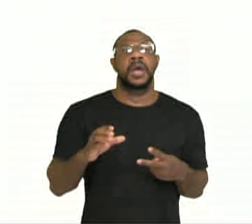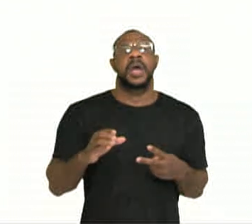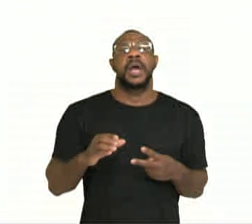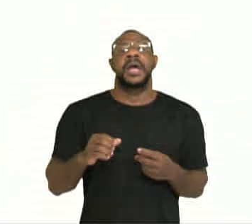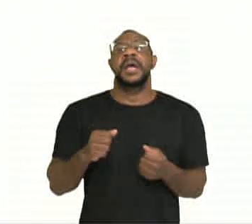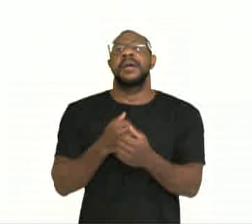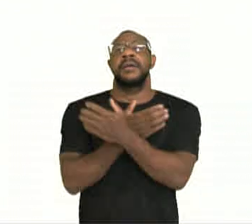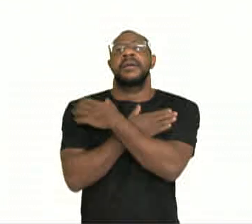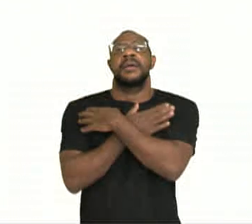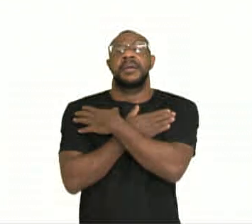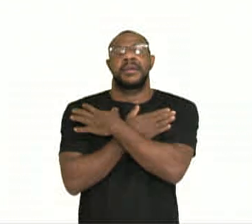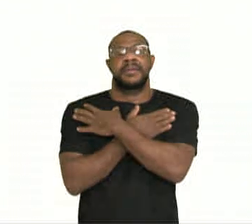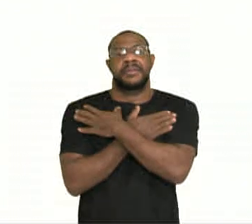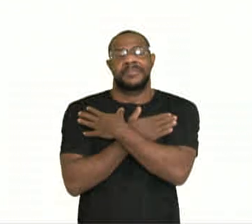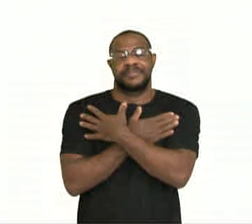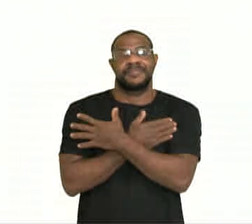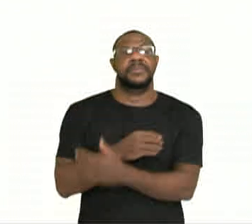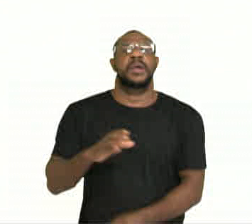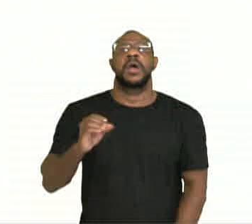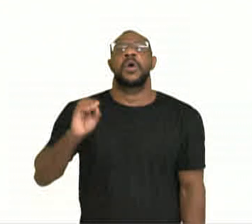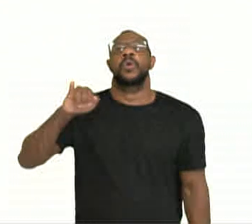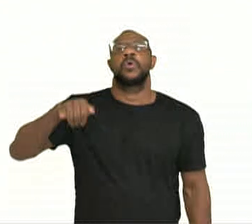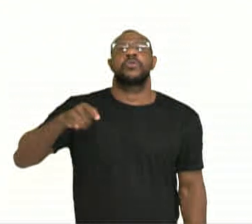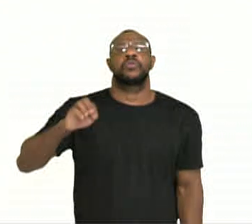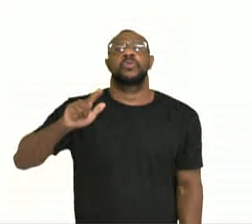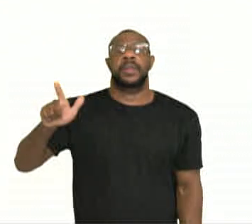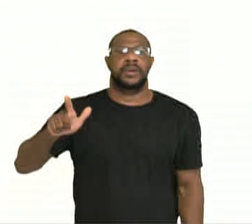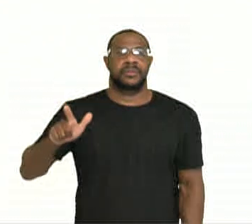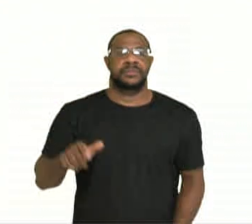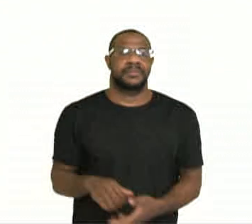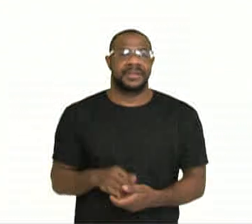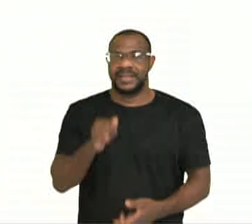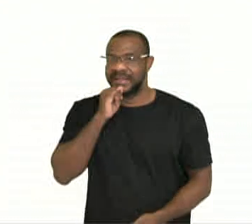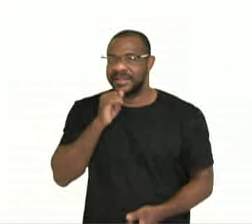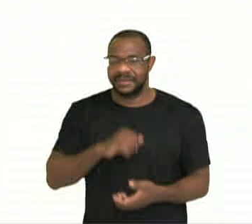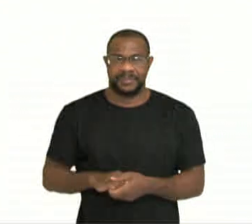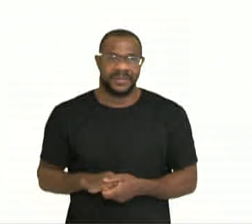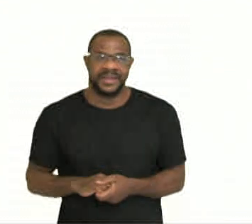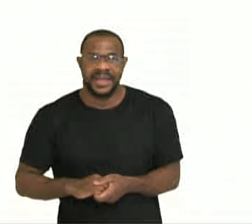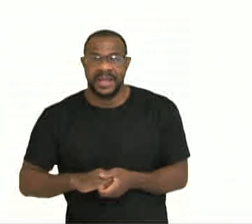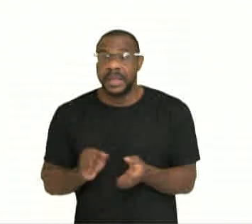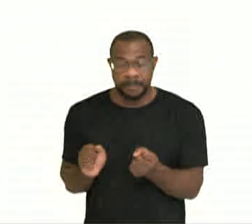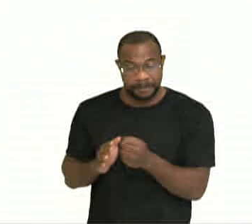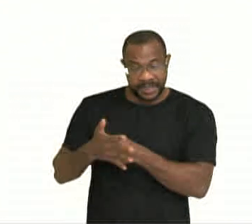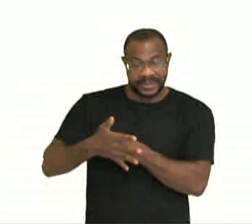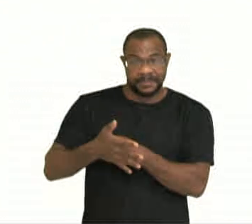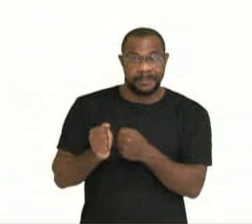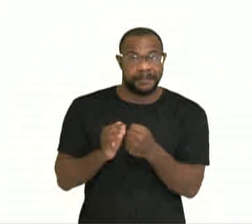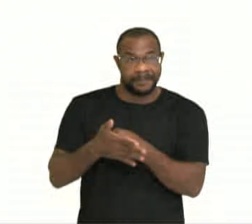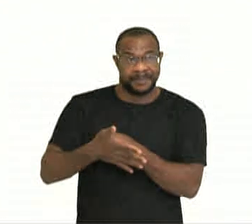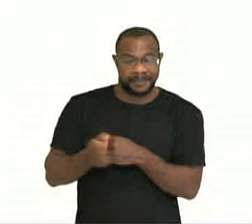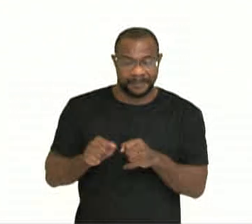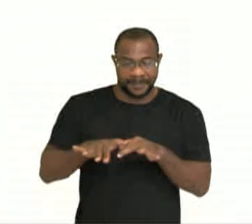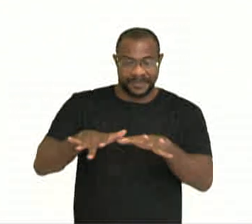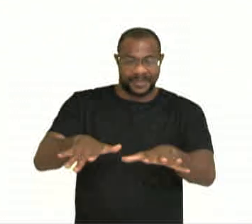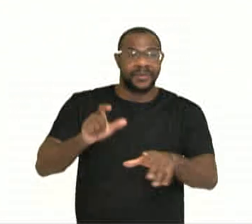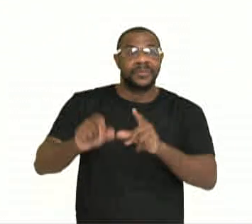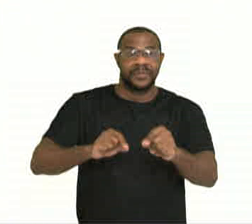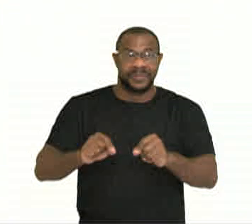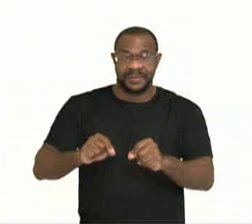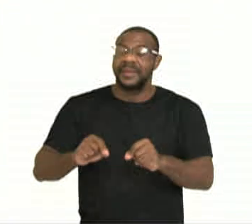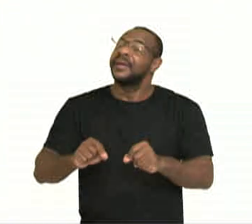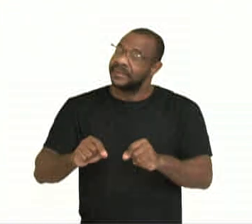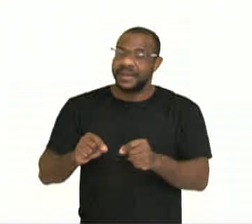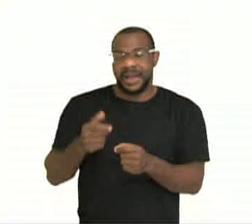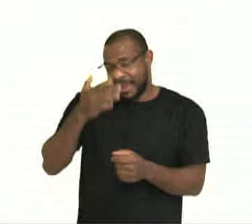exemplo, ela demite os funcionários para conter os gastos. Numa situação de pandemia, é um caso bem típico dessa ideia de